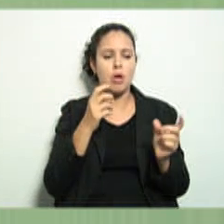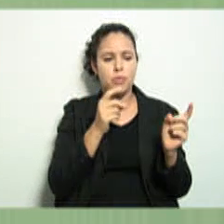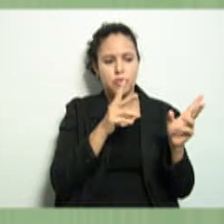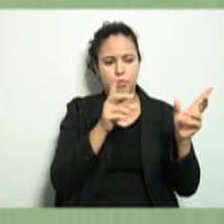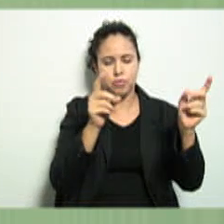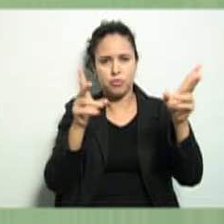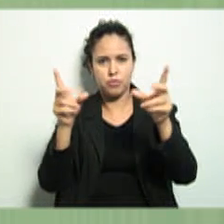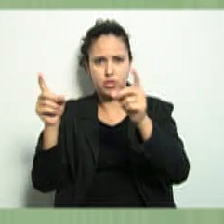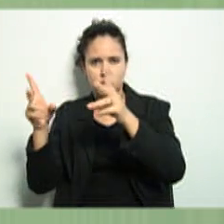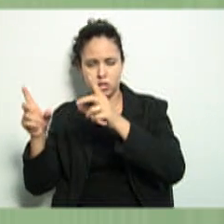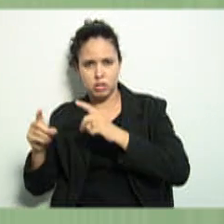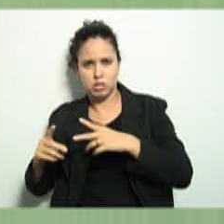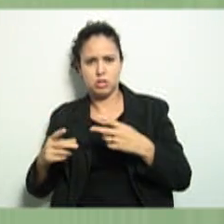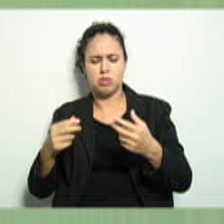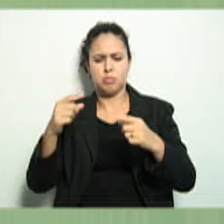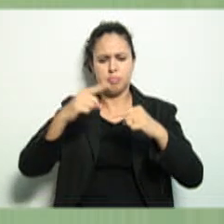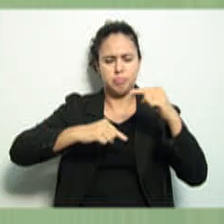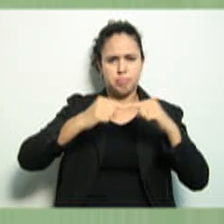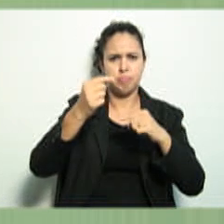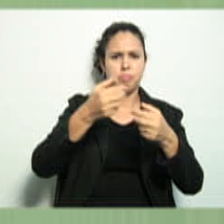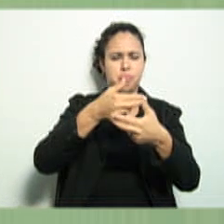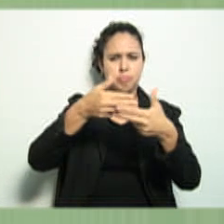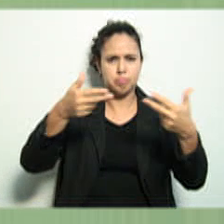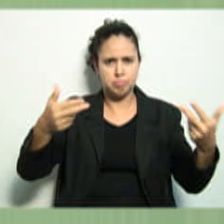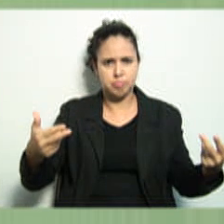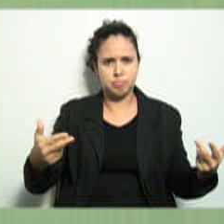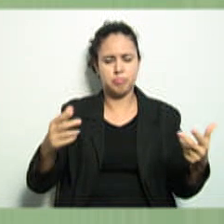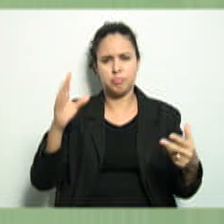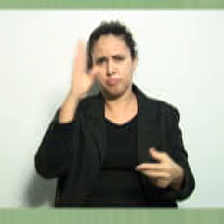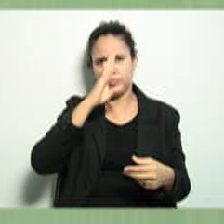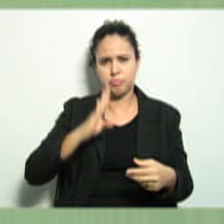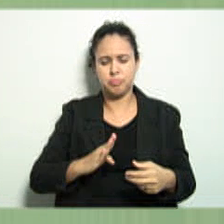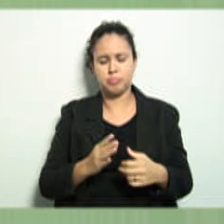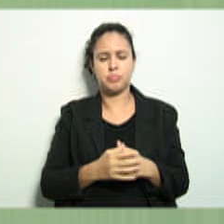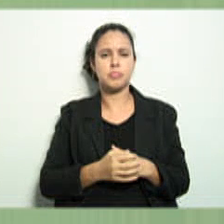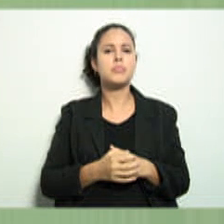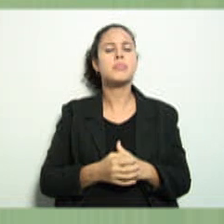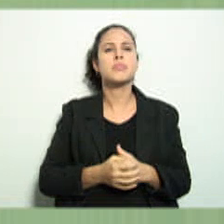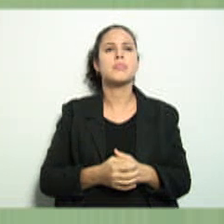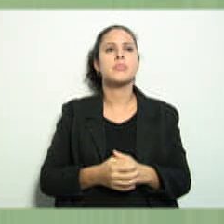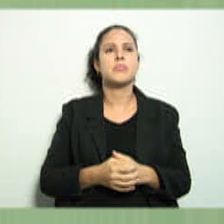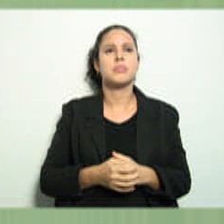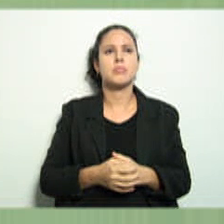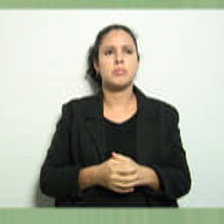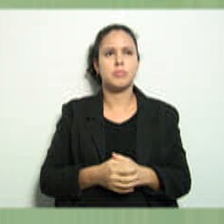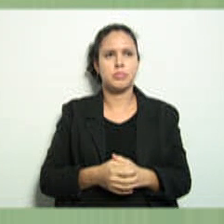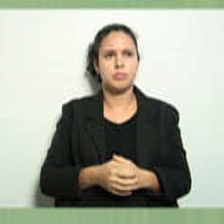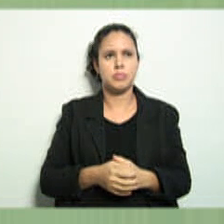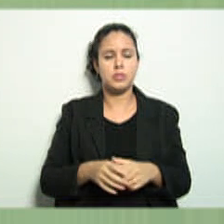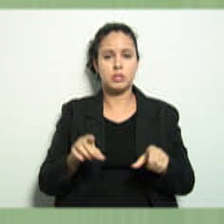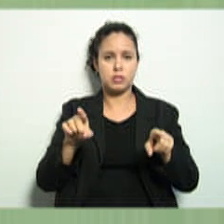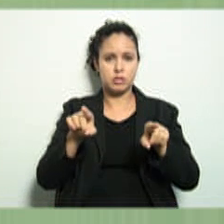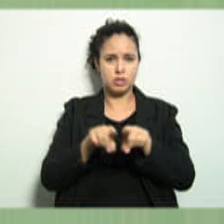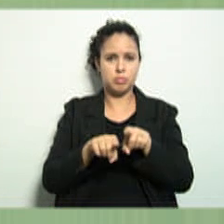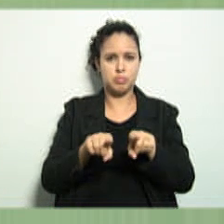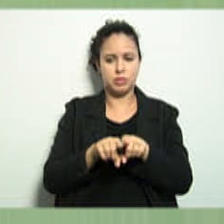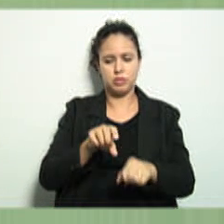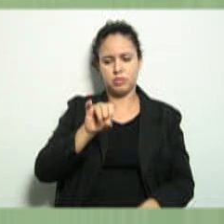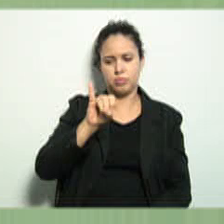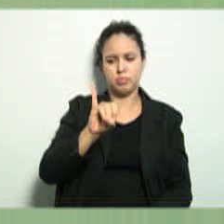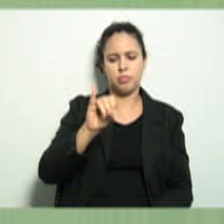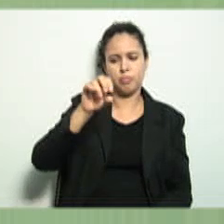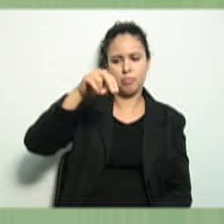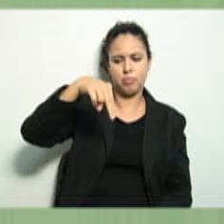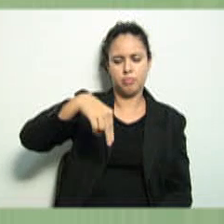O Instituto Nacional de Colonização e Reforma Agrária, o INCRA, teve várias iniciativas nessa ocupação pela